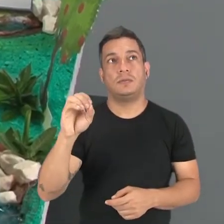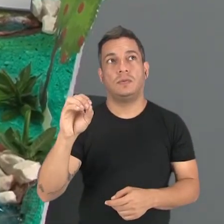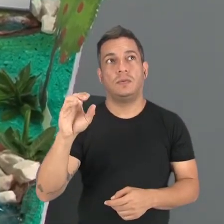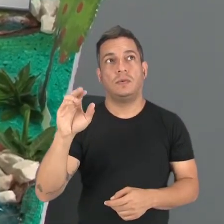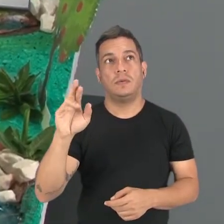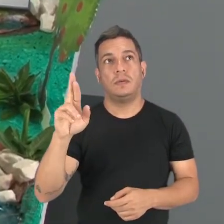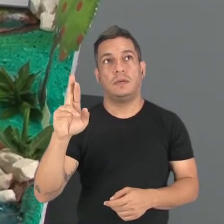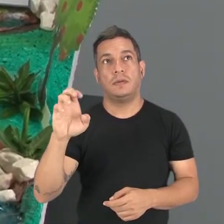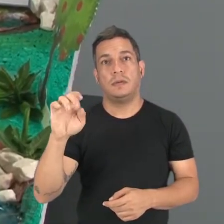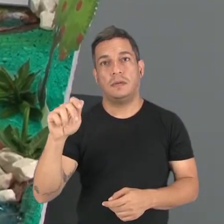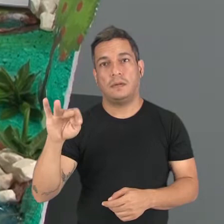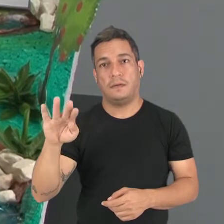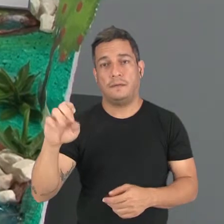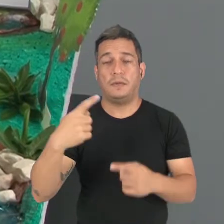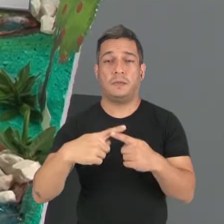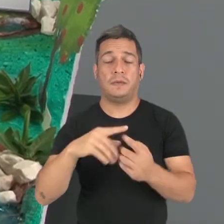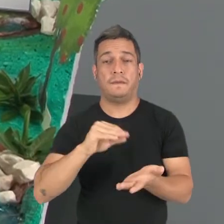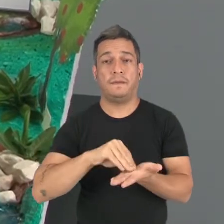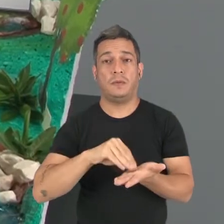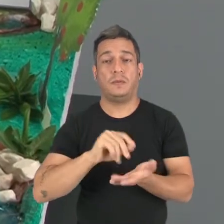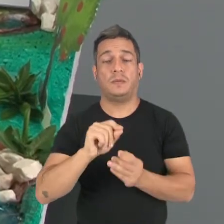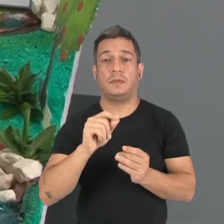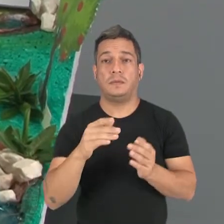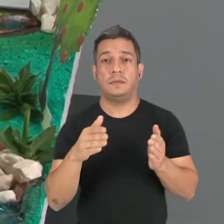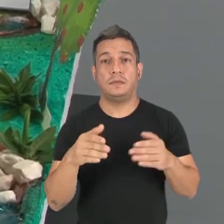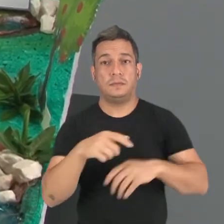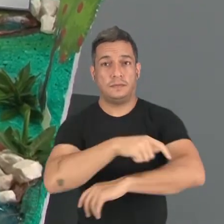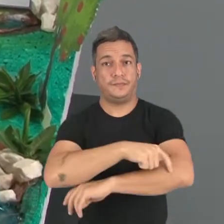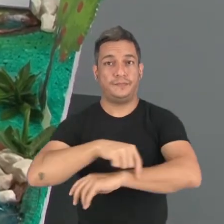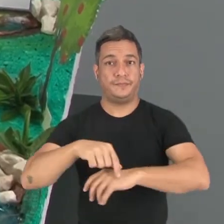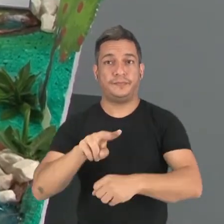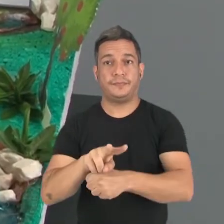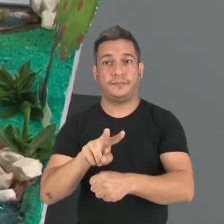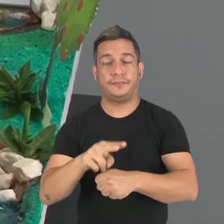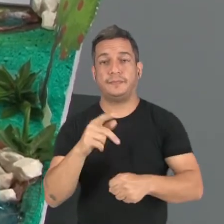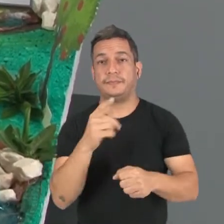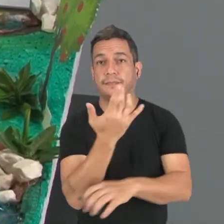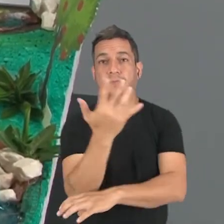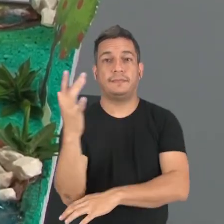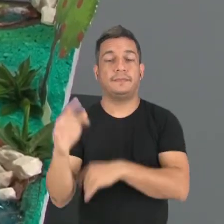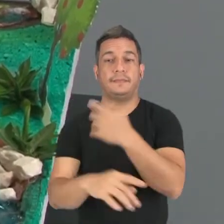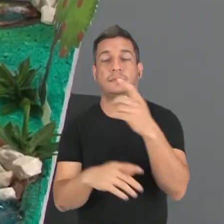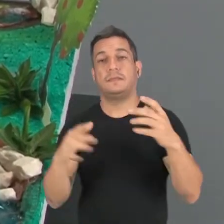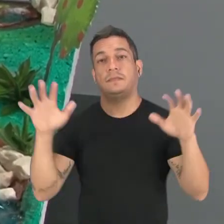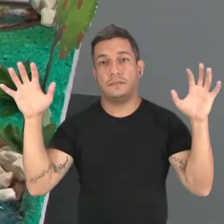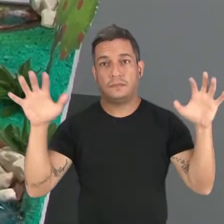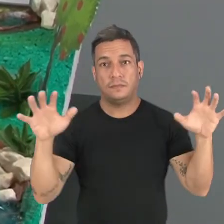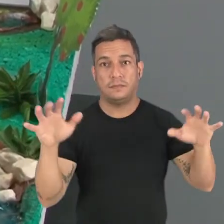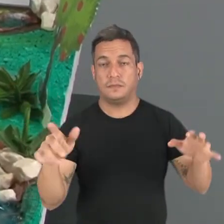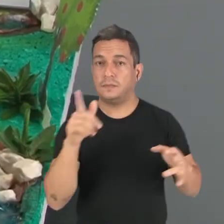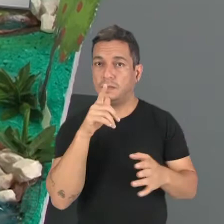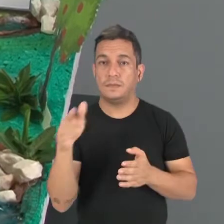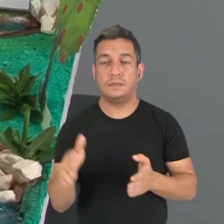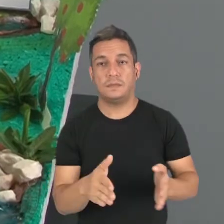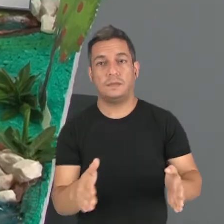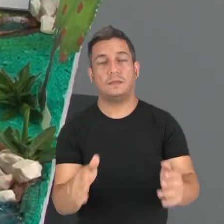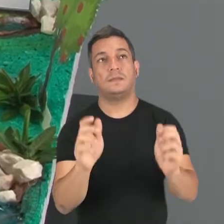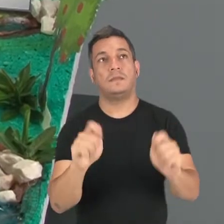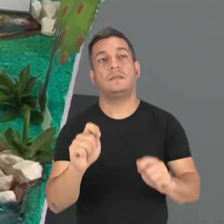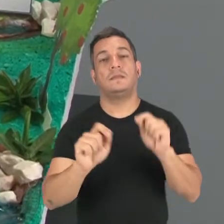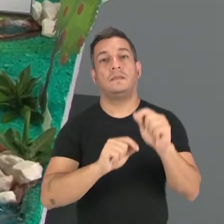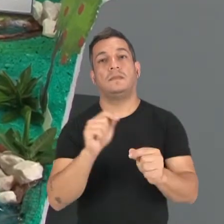porque a falta tanto do barranco quanto das matas, quando chove, o rio ele